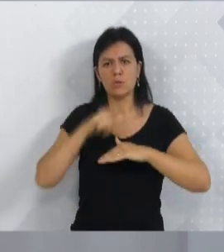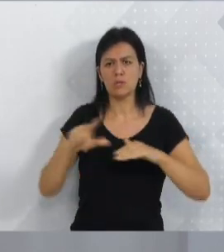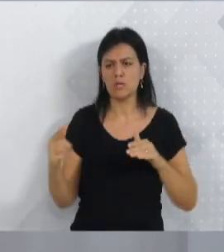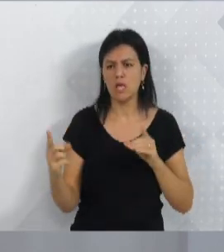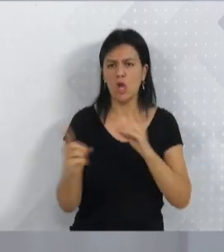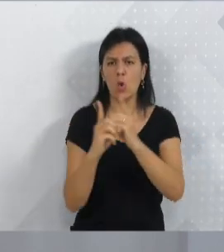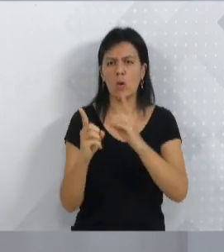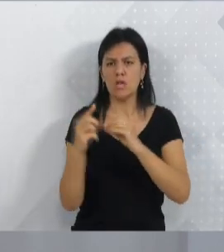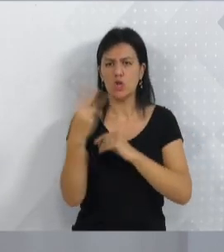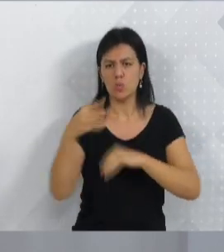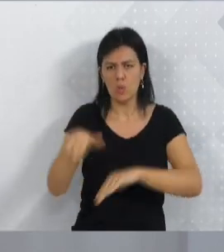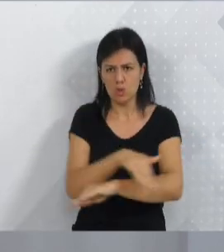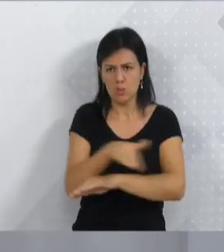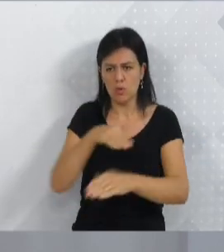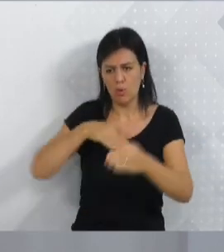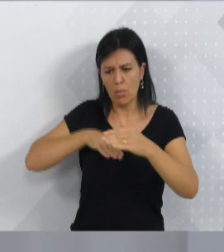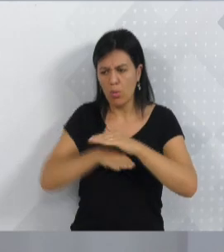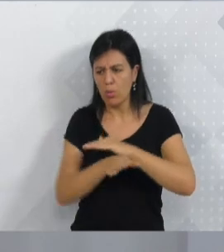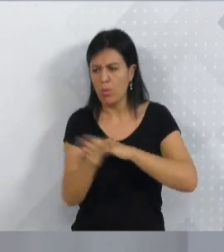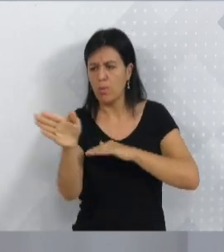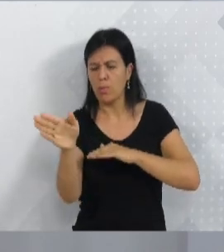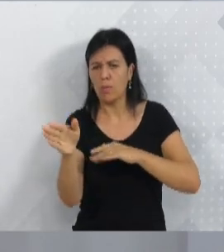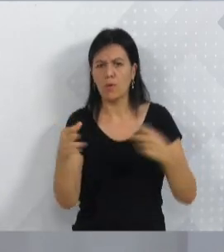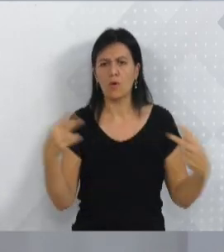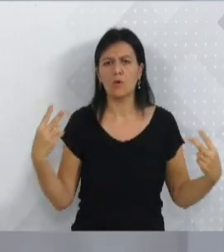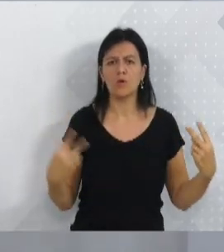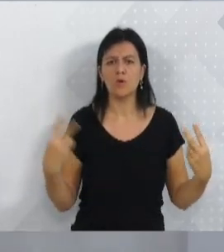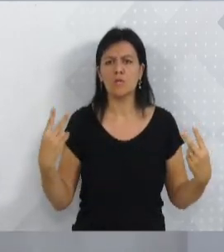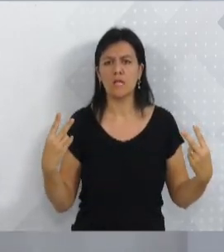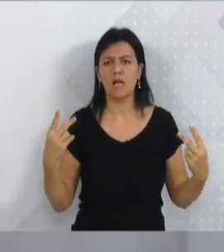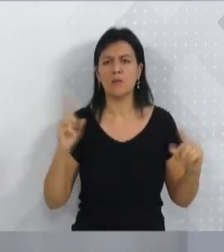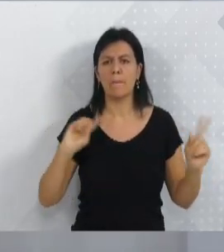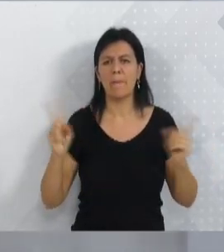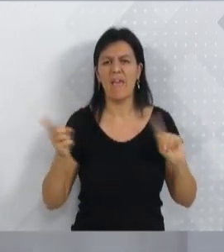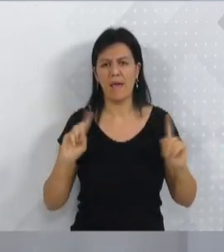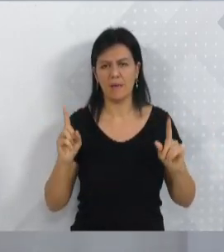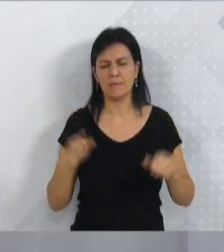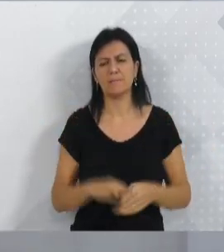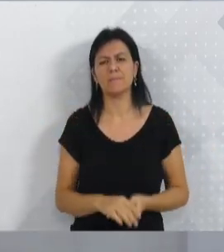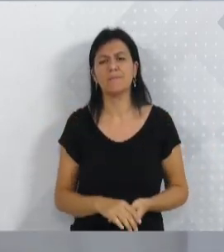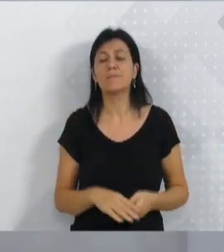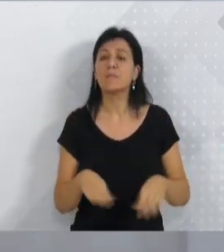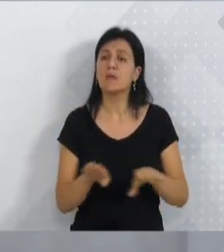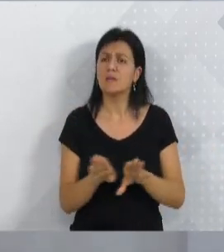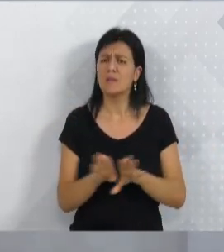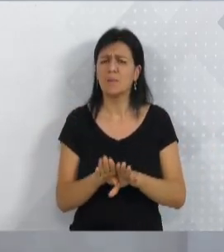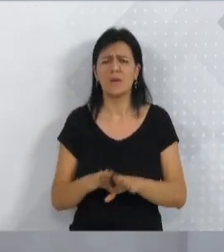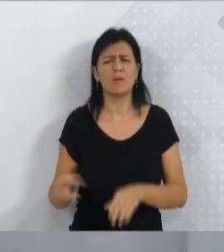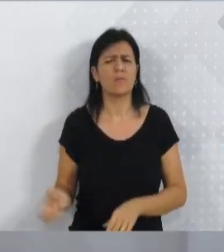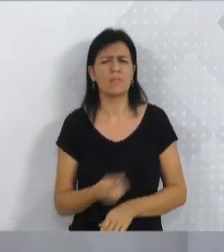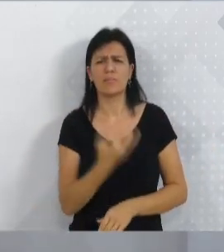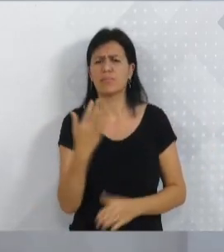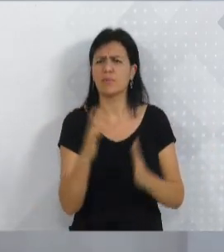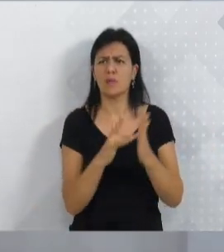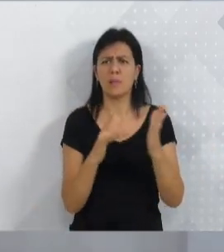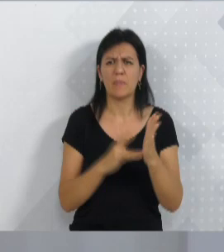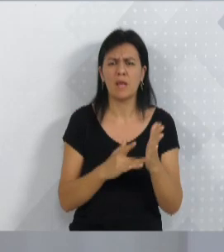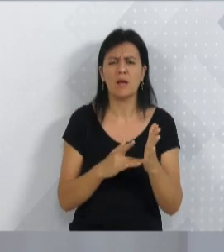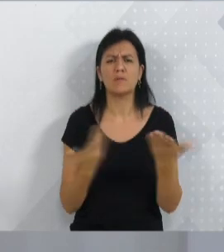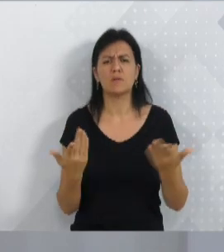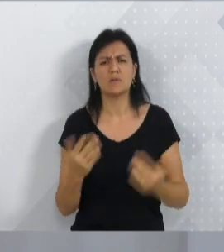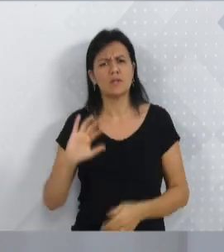das duas dos dois lados da BR enfim E além disso tudo tantas outras pautas e demandas e